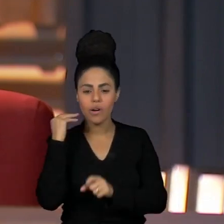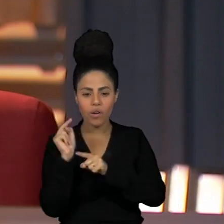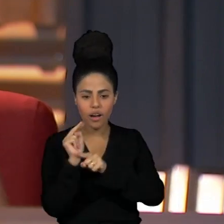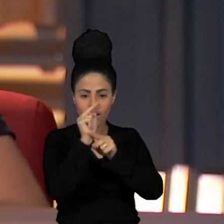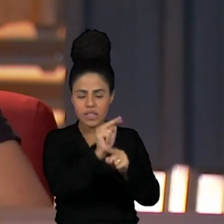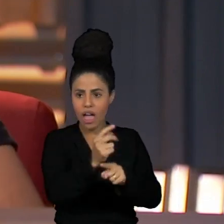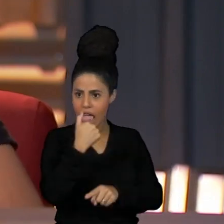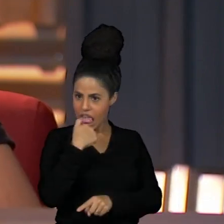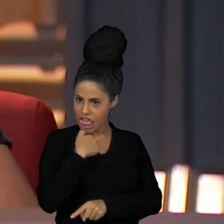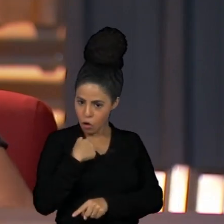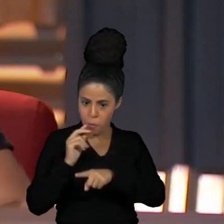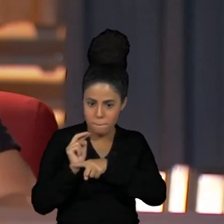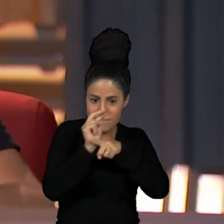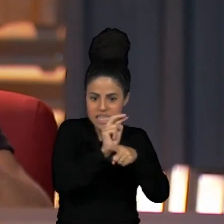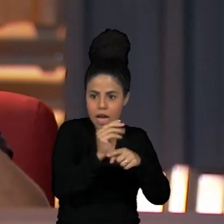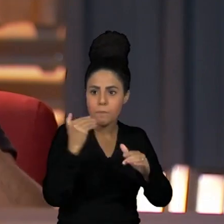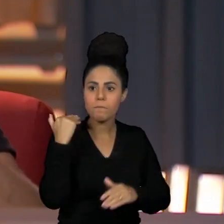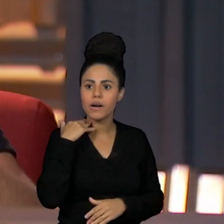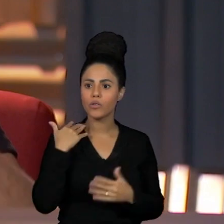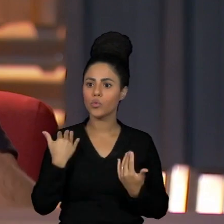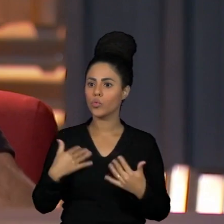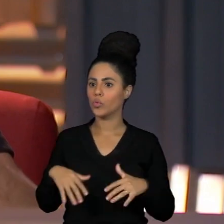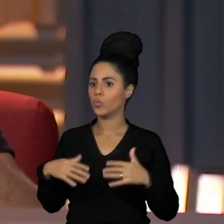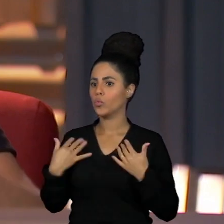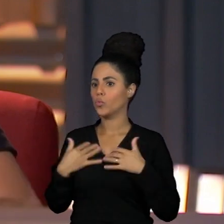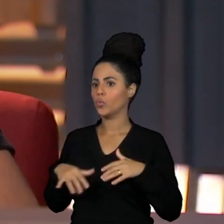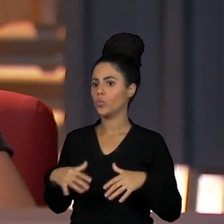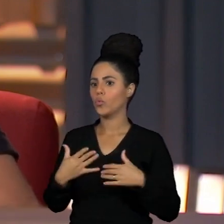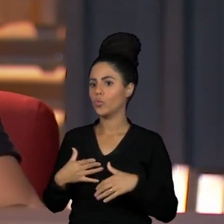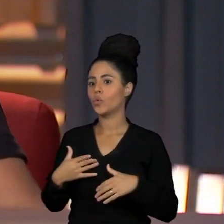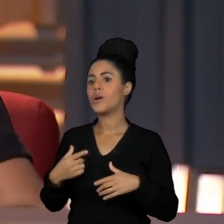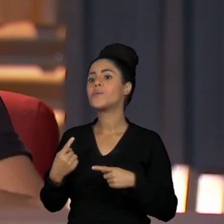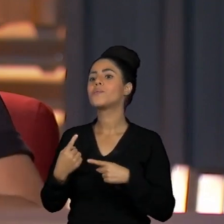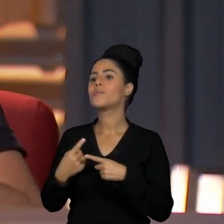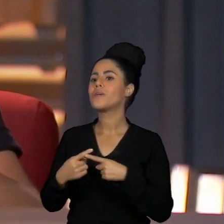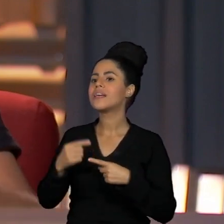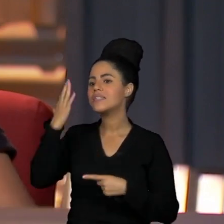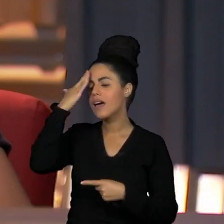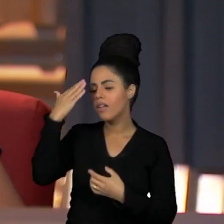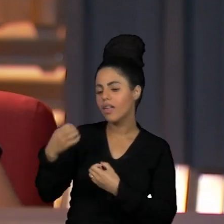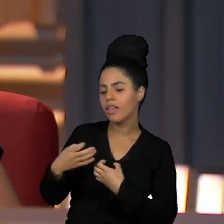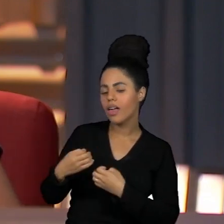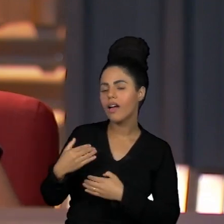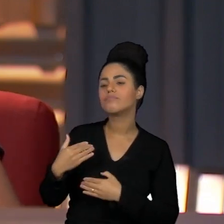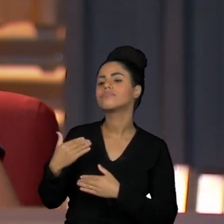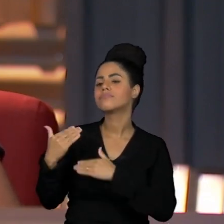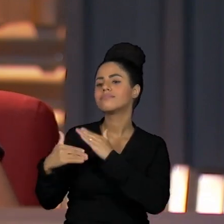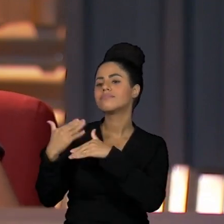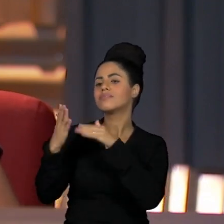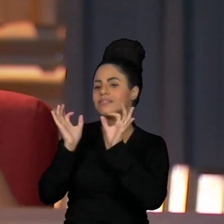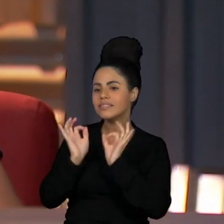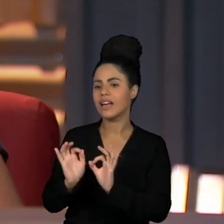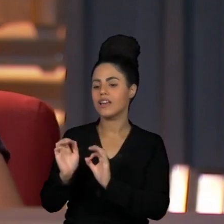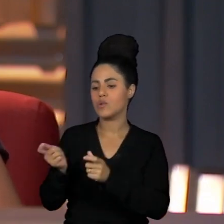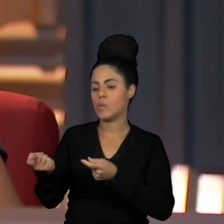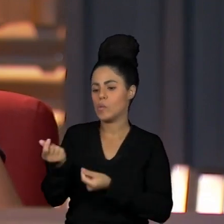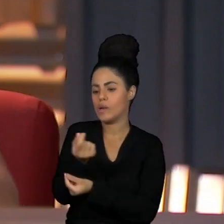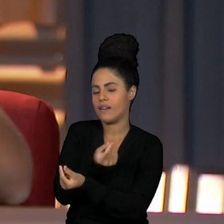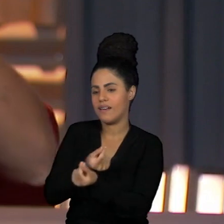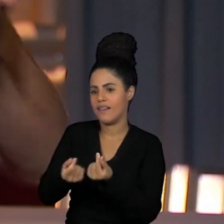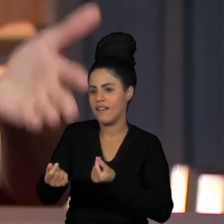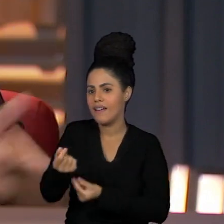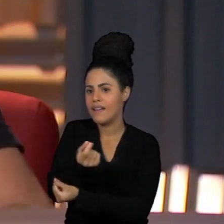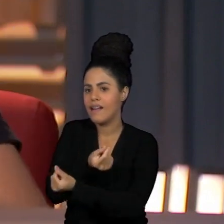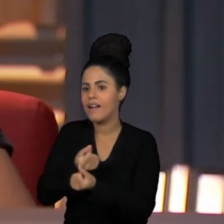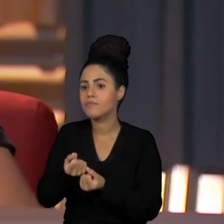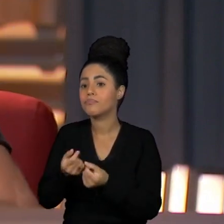que é um investimento. Então, a pessoa sempre cresceu ouvindo falar, para eu ter dinheiro, eu mesmo já ouvi muito isso dentro de casa. Para ter dinheiro para fazer